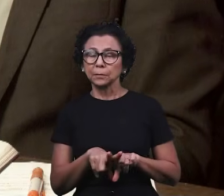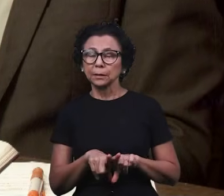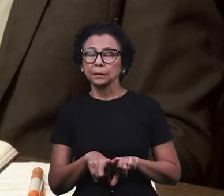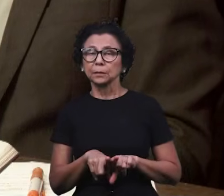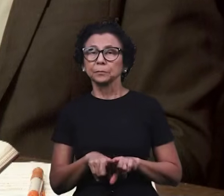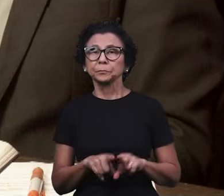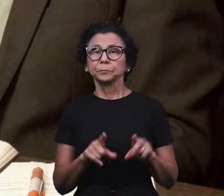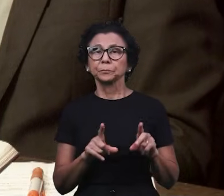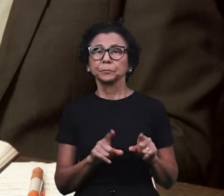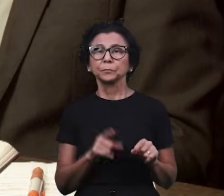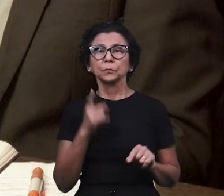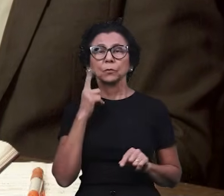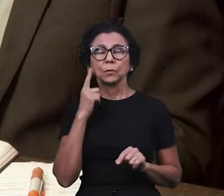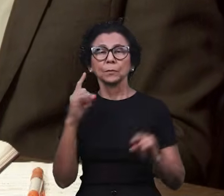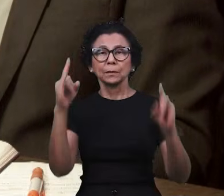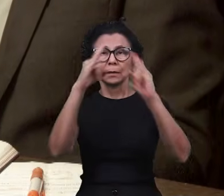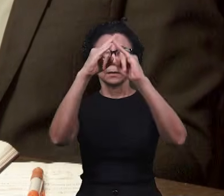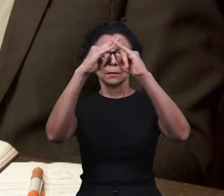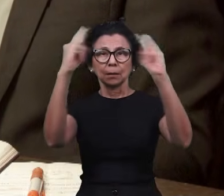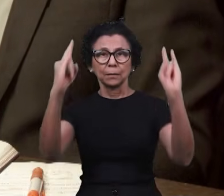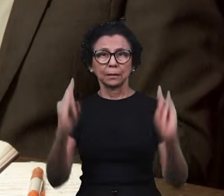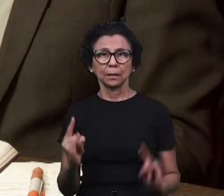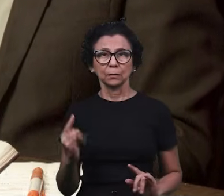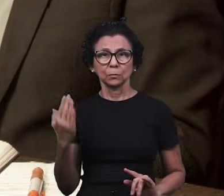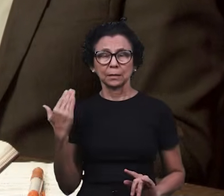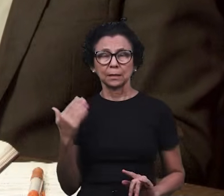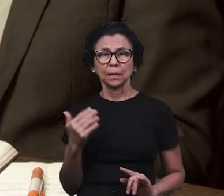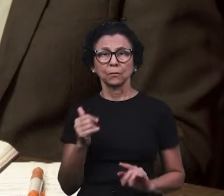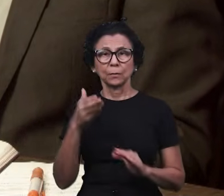começa com a lavagem com água.